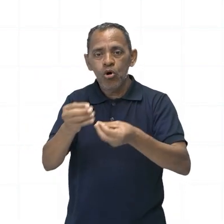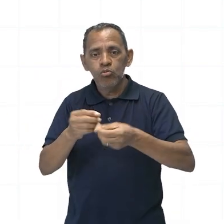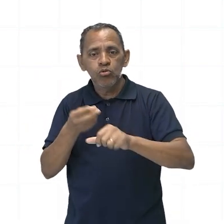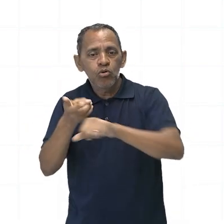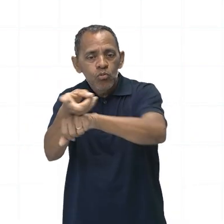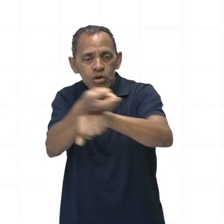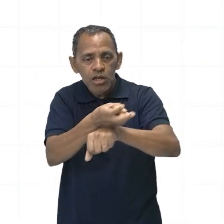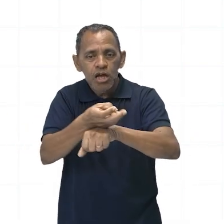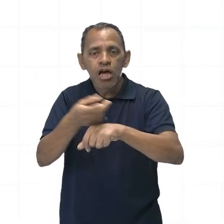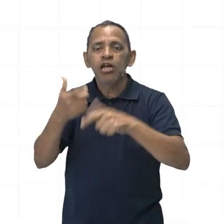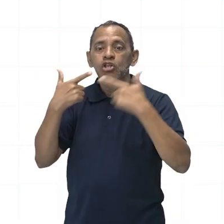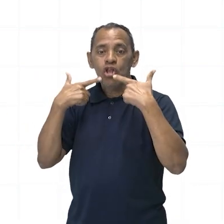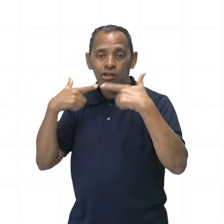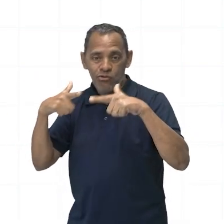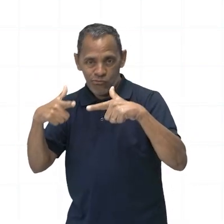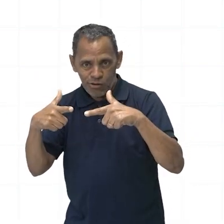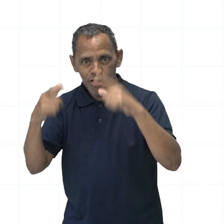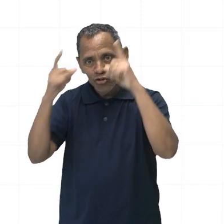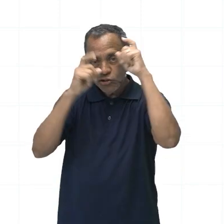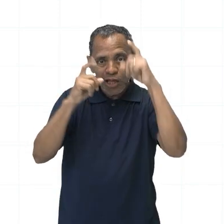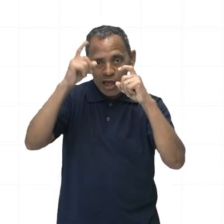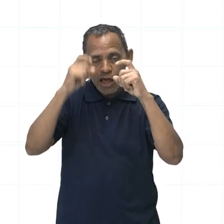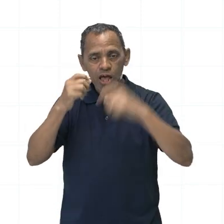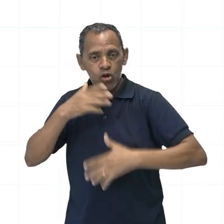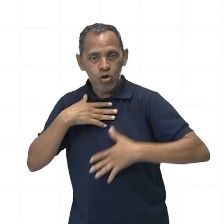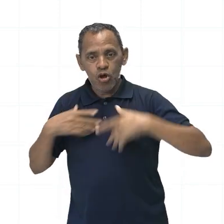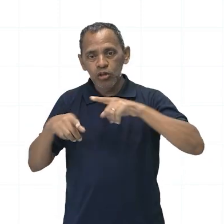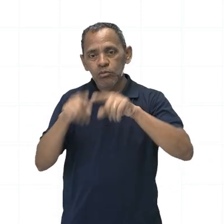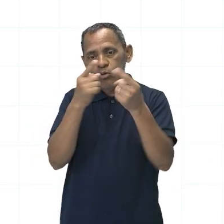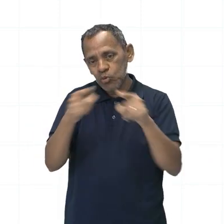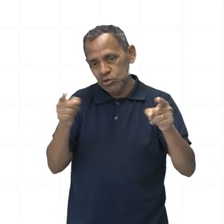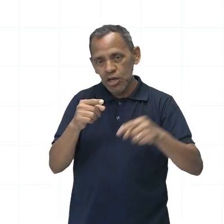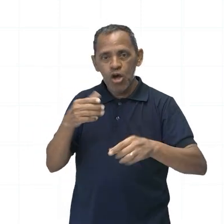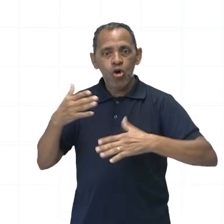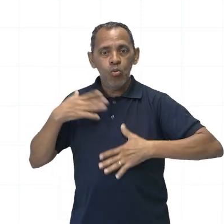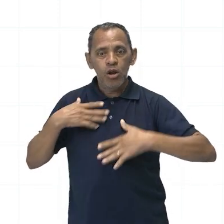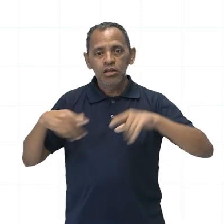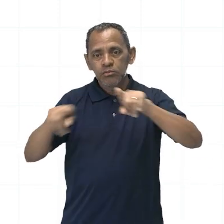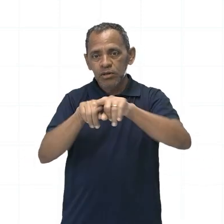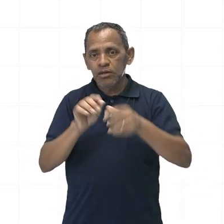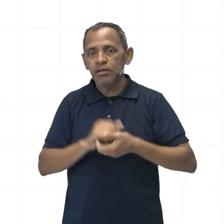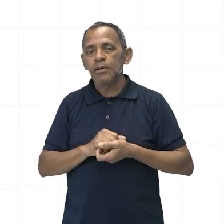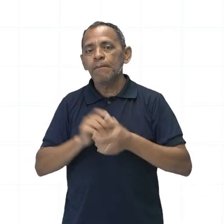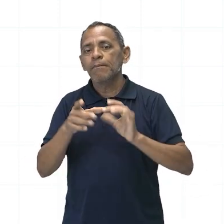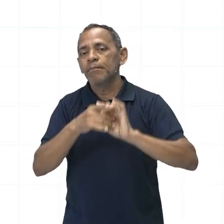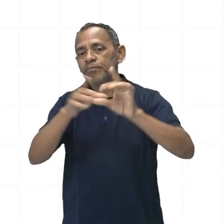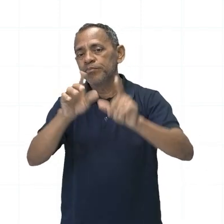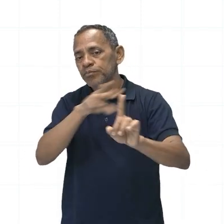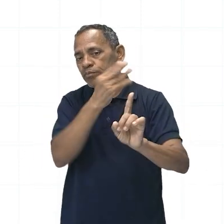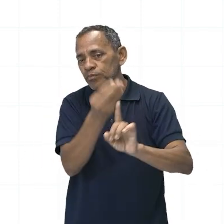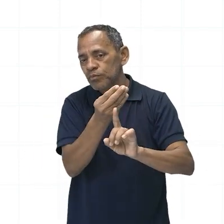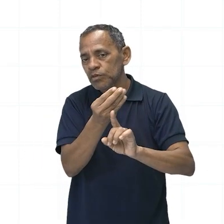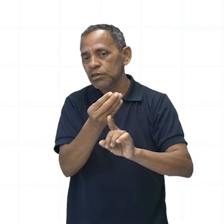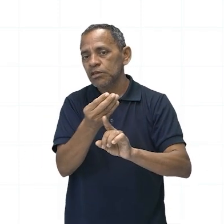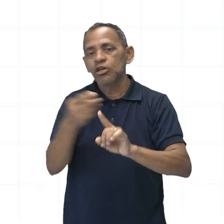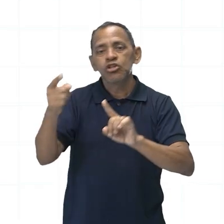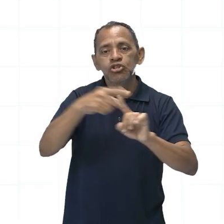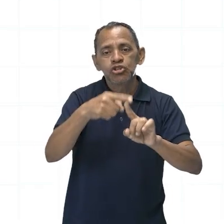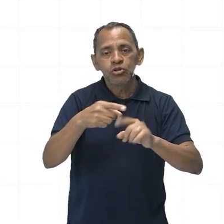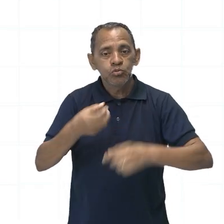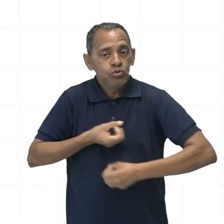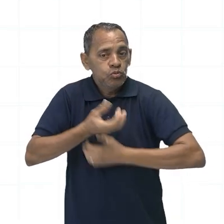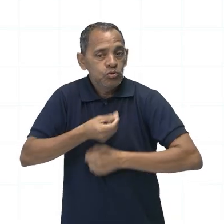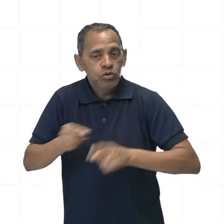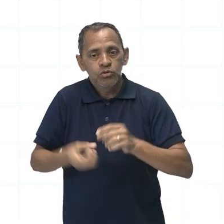na exploração da linguagem corporal, vocal e musical. Esses jogos permitem que os atores experimentem diferentes formas de